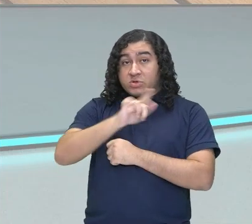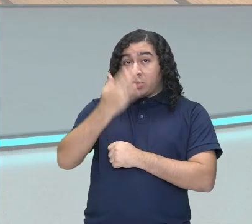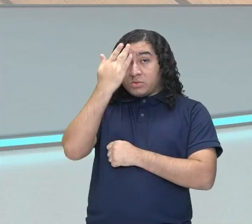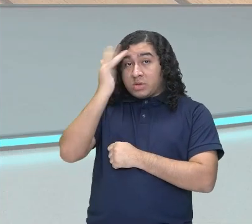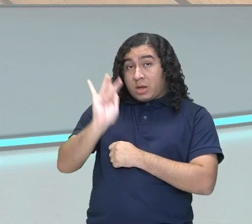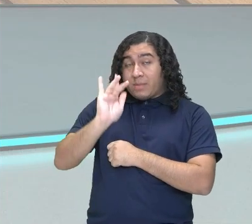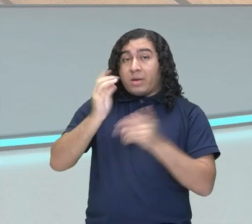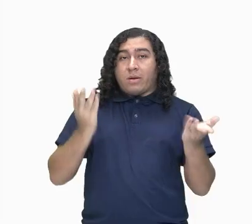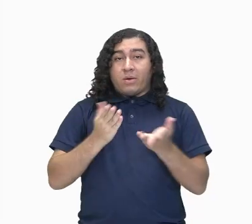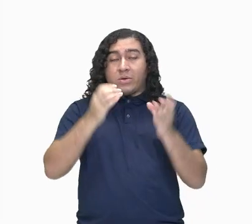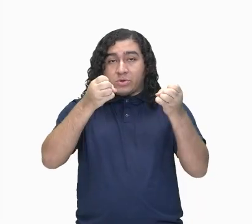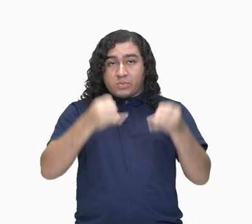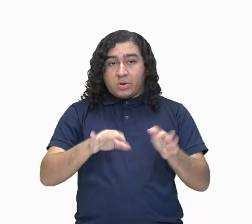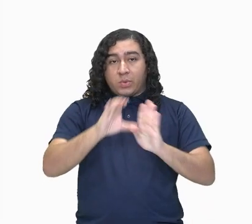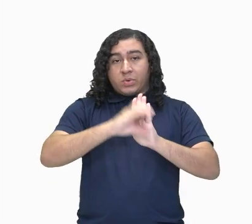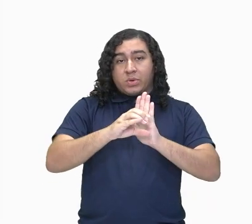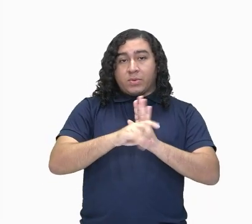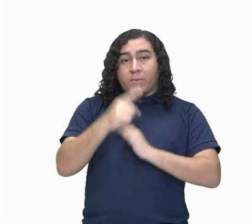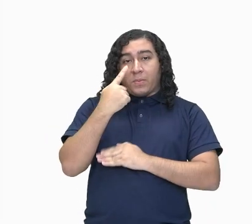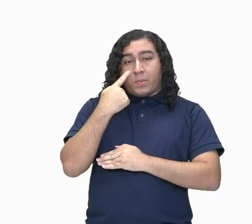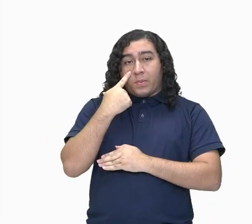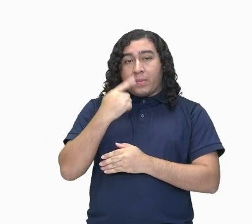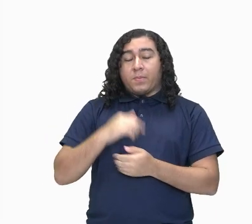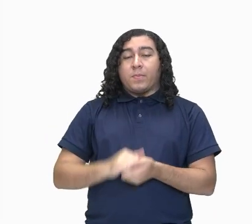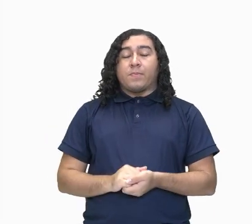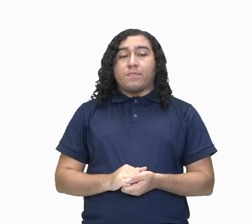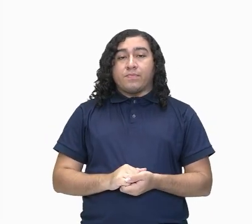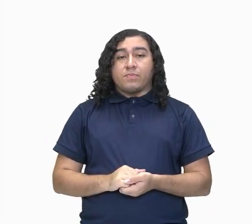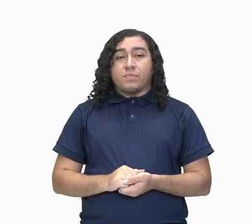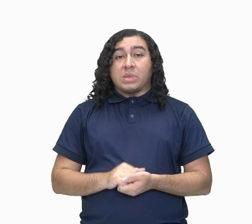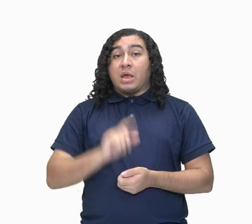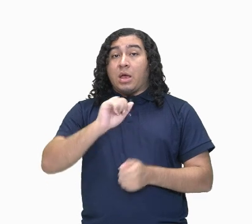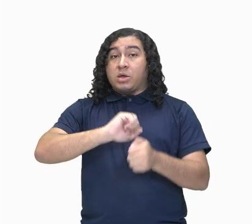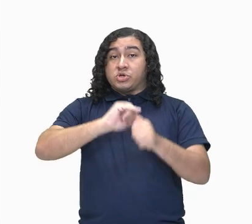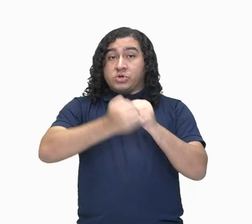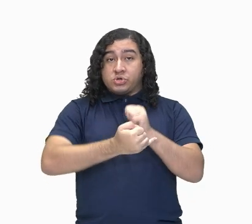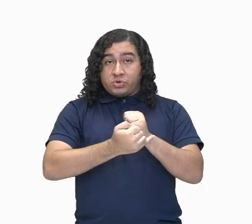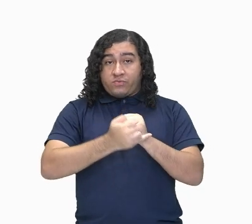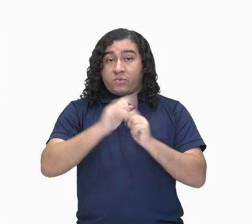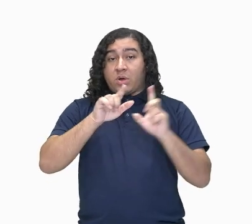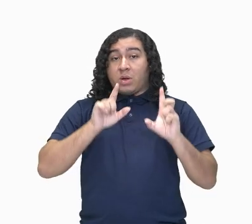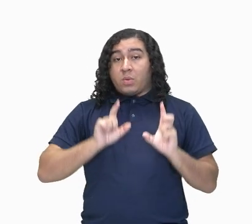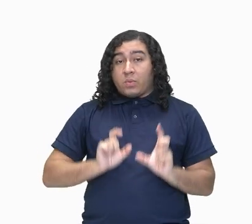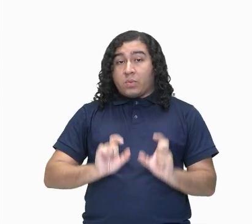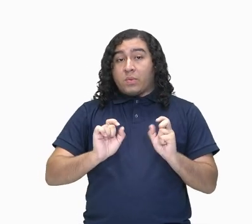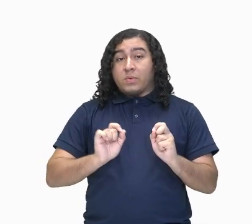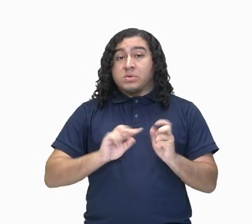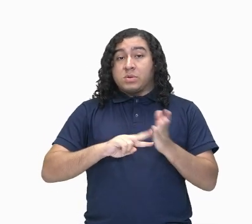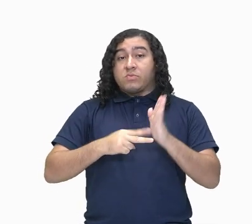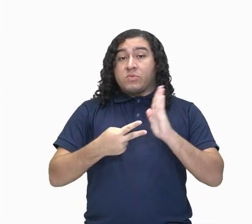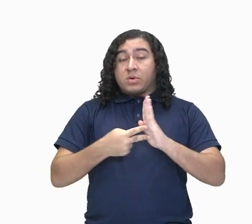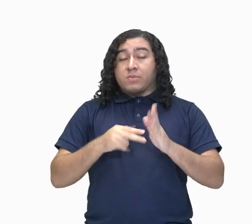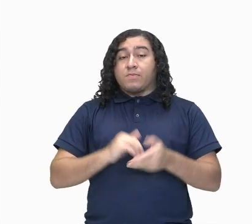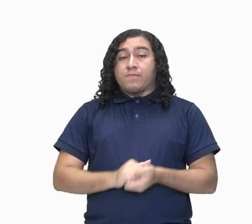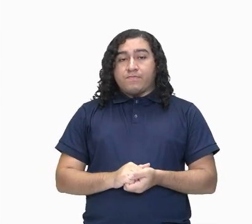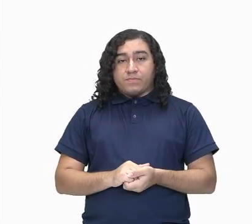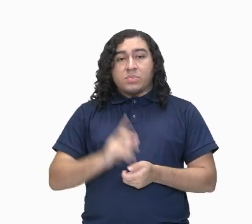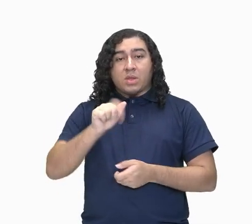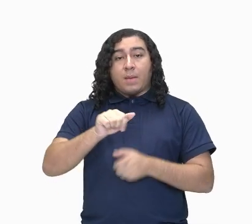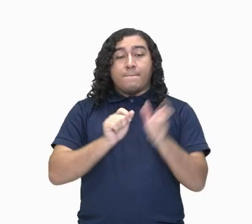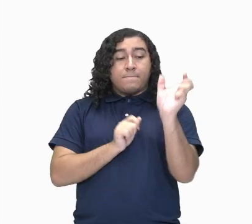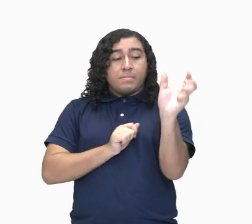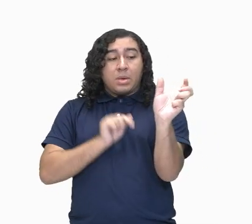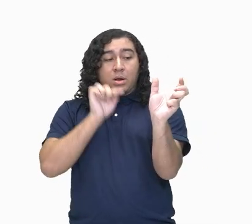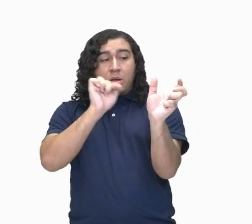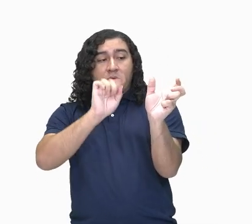vou lhe falar agora. Olha só, os adjetivos, adjectives, são palavras